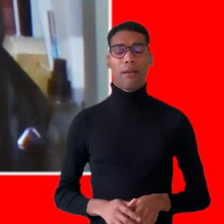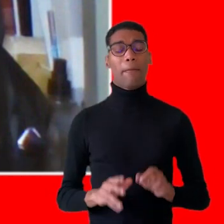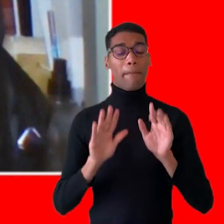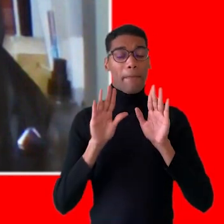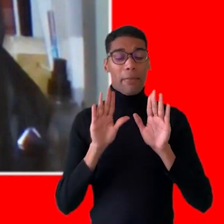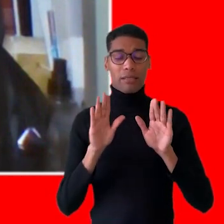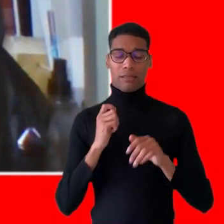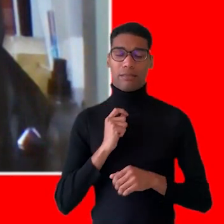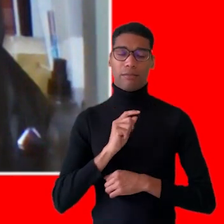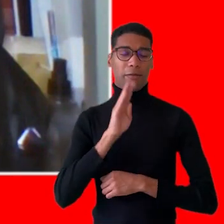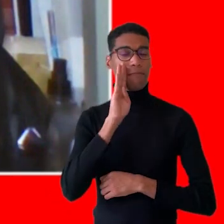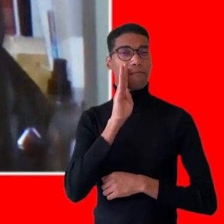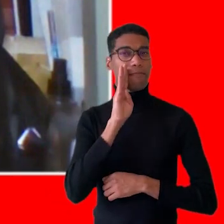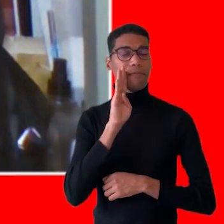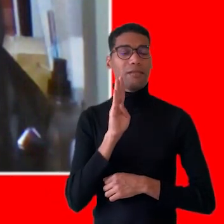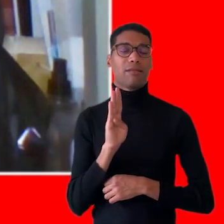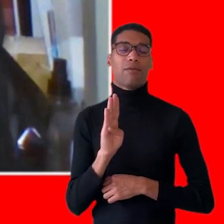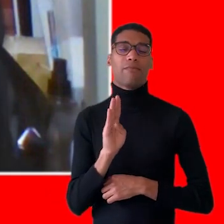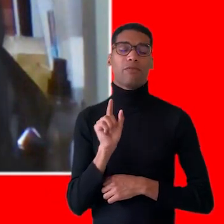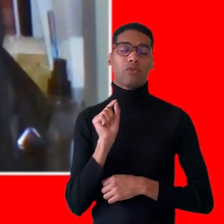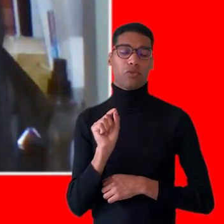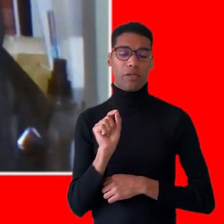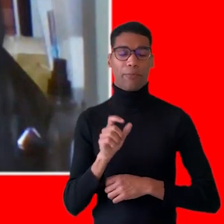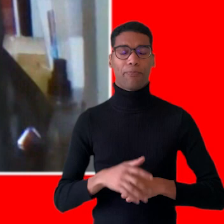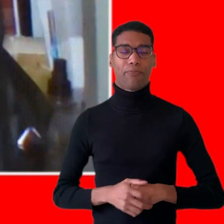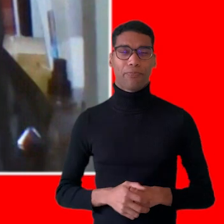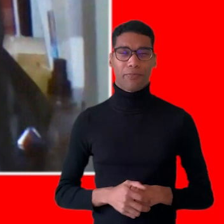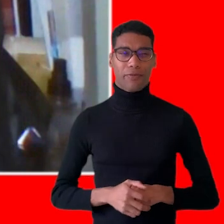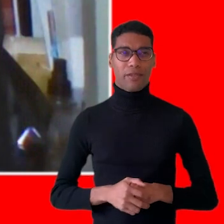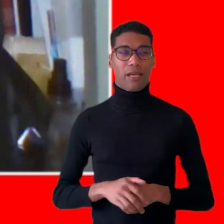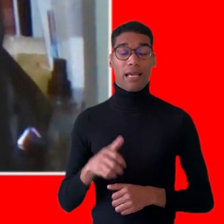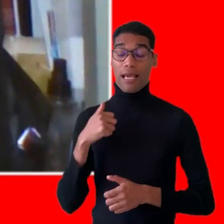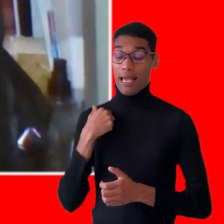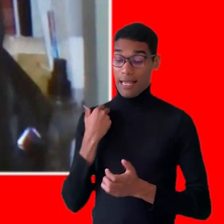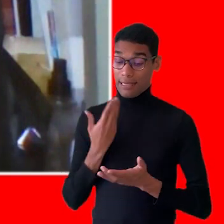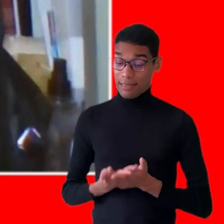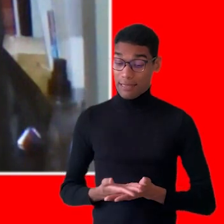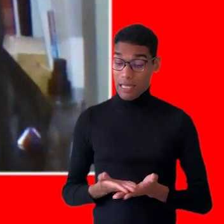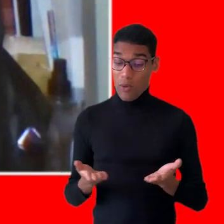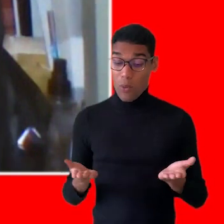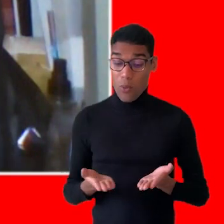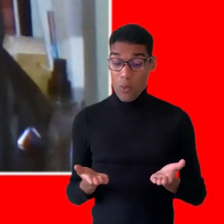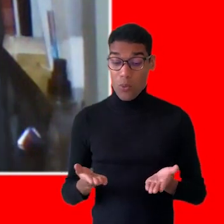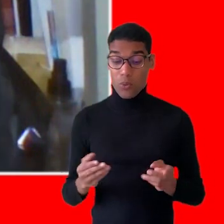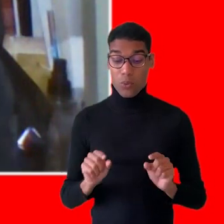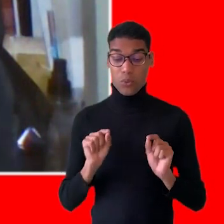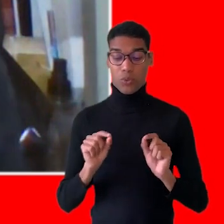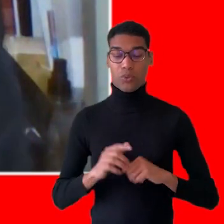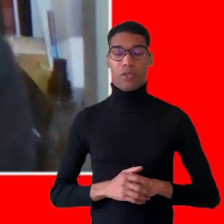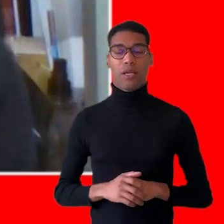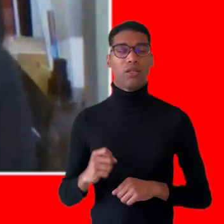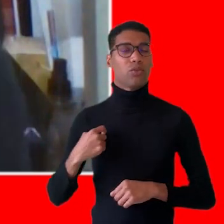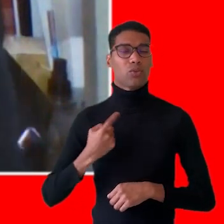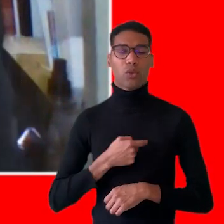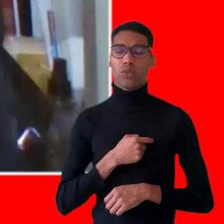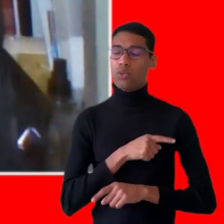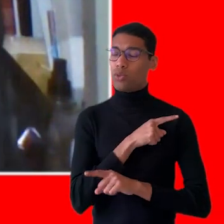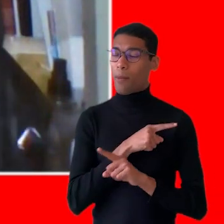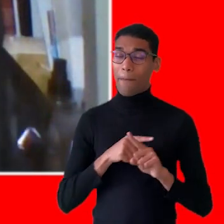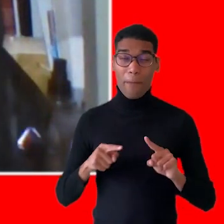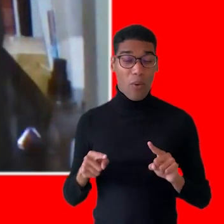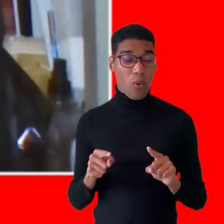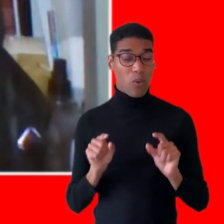mas principalmente fomos ainda impedidos e somos até hoje de ter